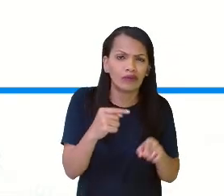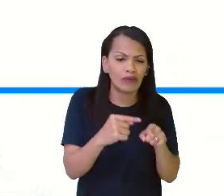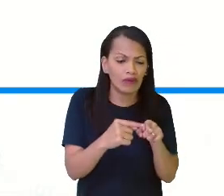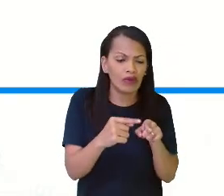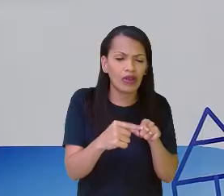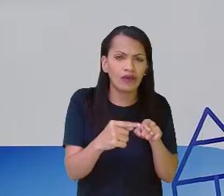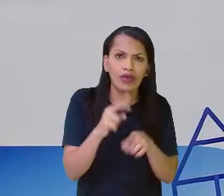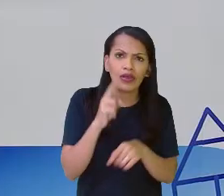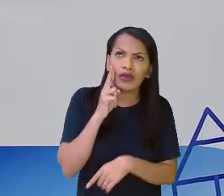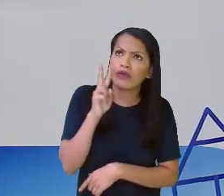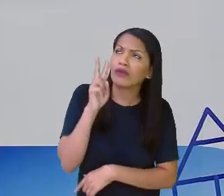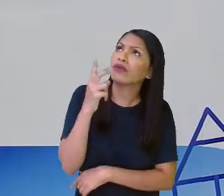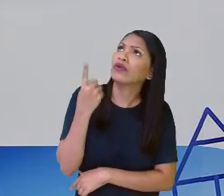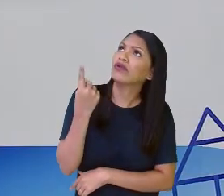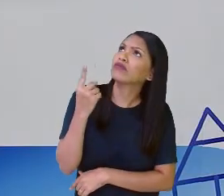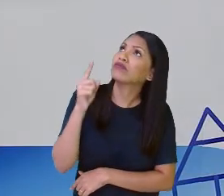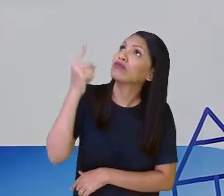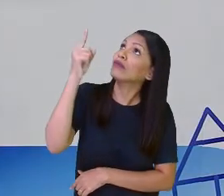falar sobre isso.